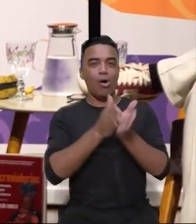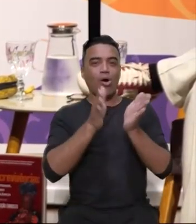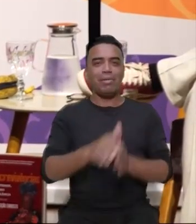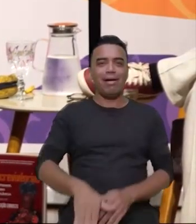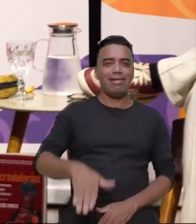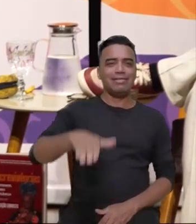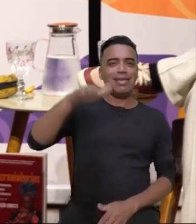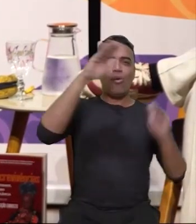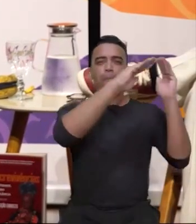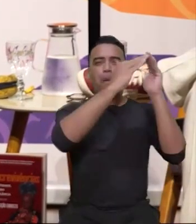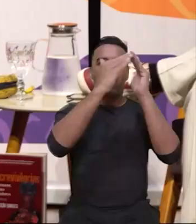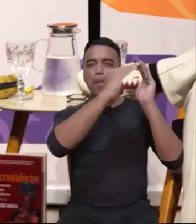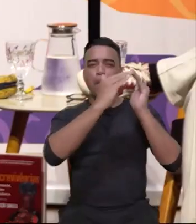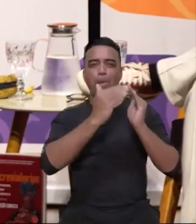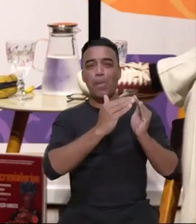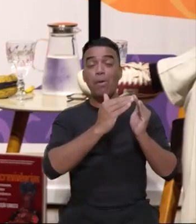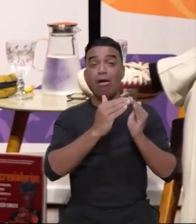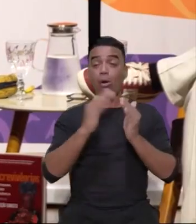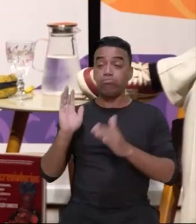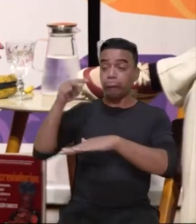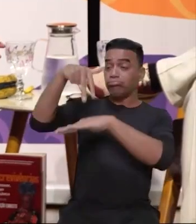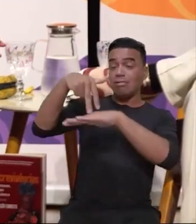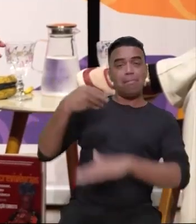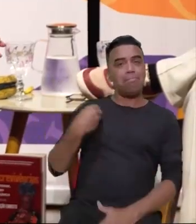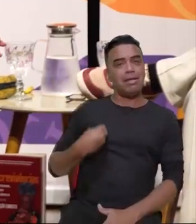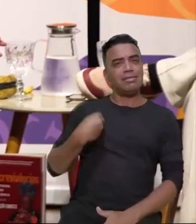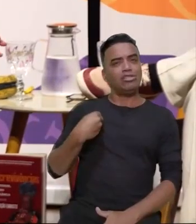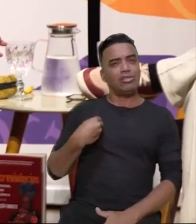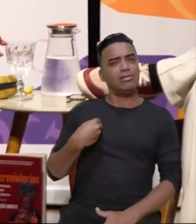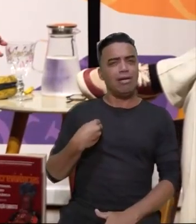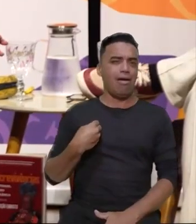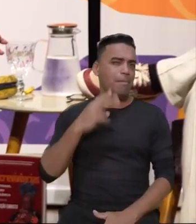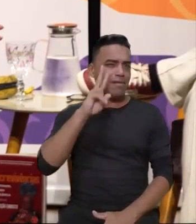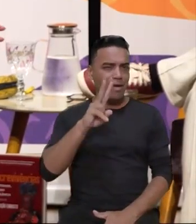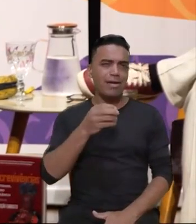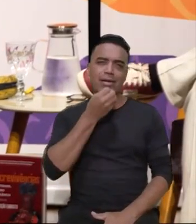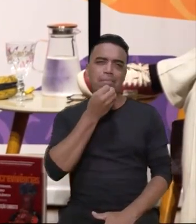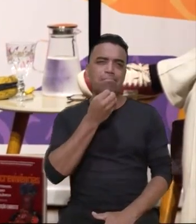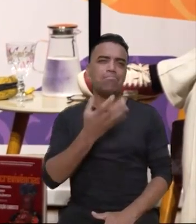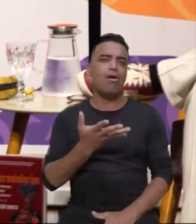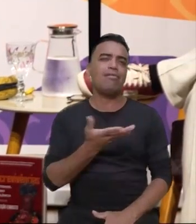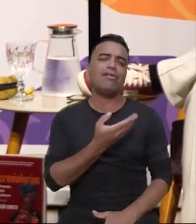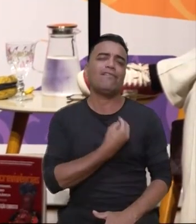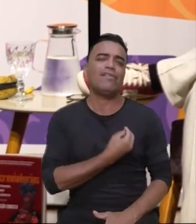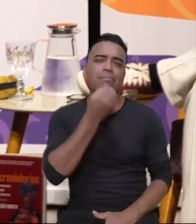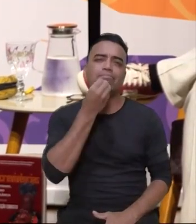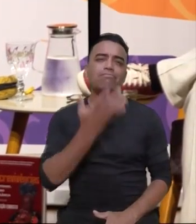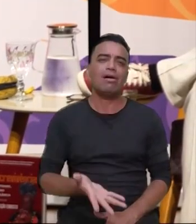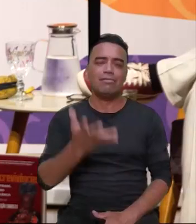classes populares, e estar aqui é para bem dizer a vida, né? É para bem dizer a